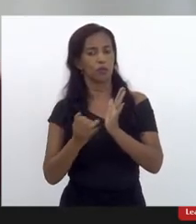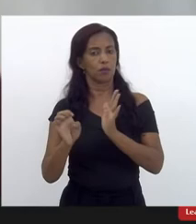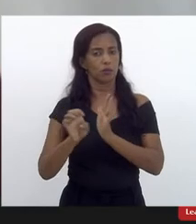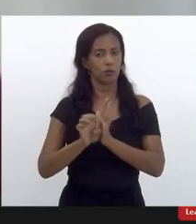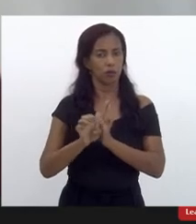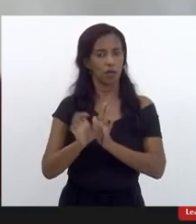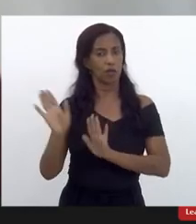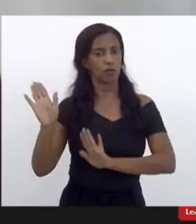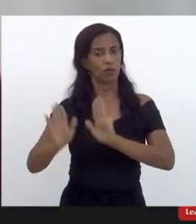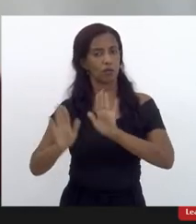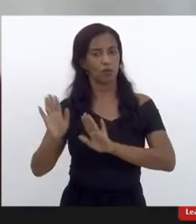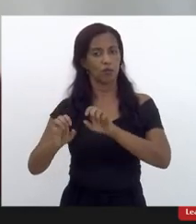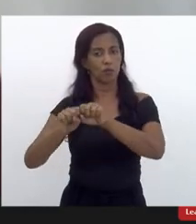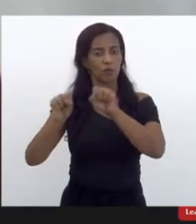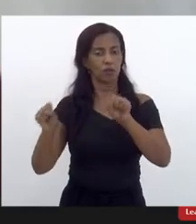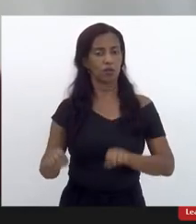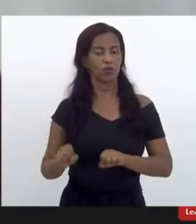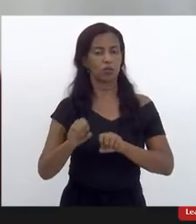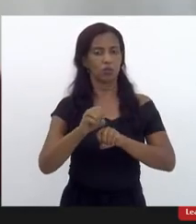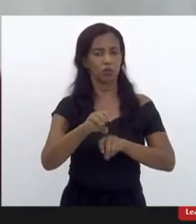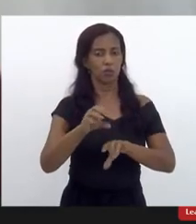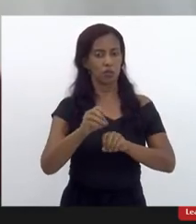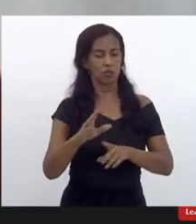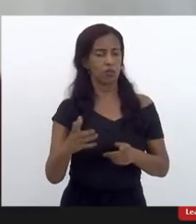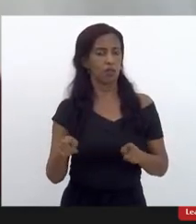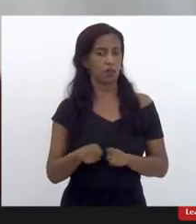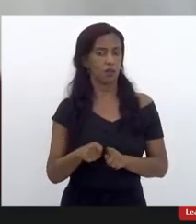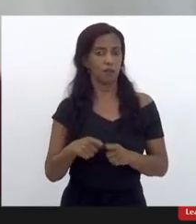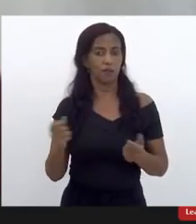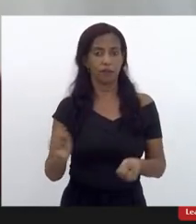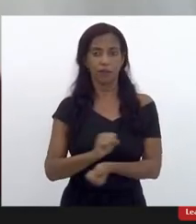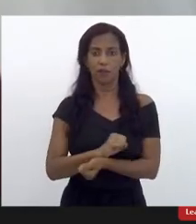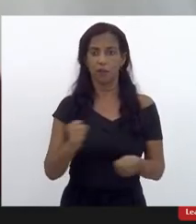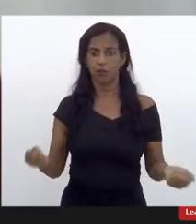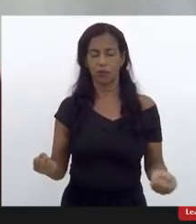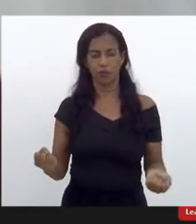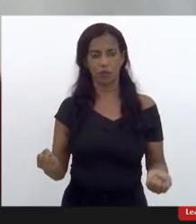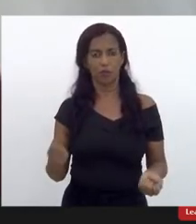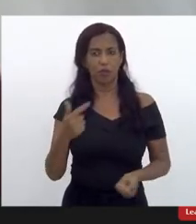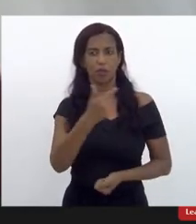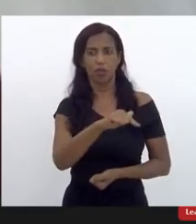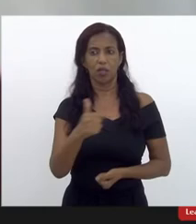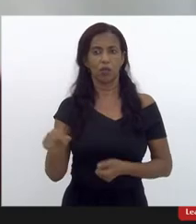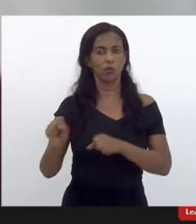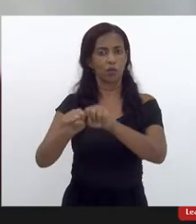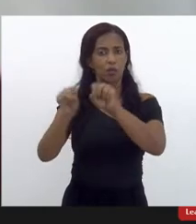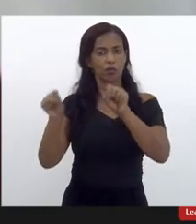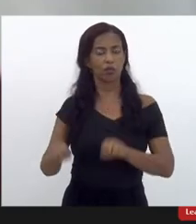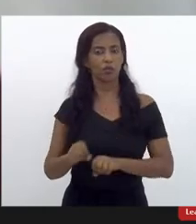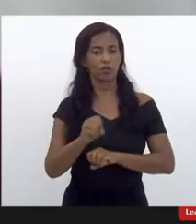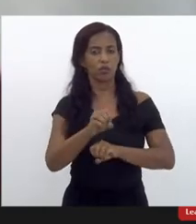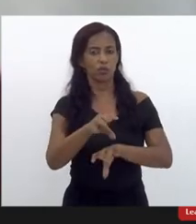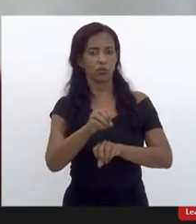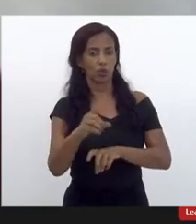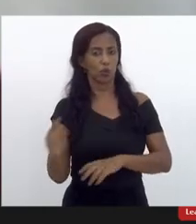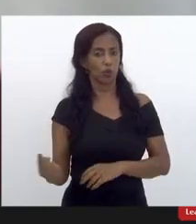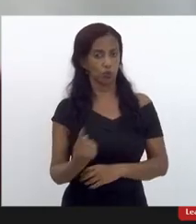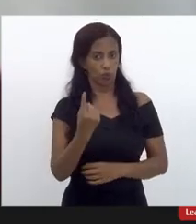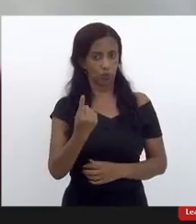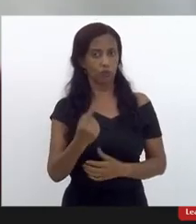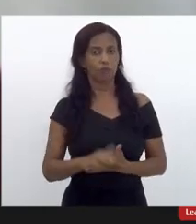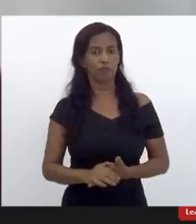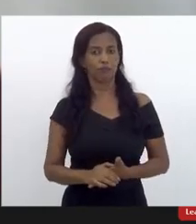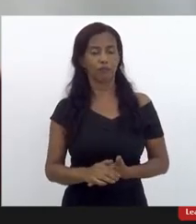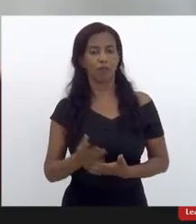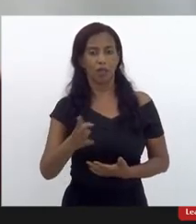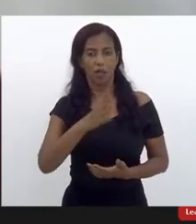como a licitação do sistema educacional. É um absurdo que uma rede do tamanho da FAITEC não tenha um sistema educacional único. É